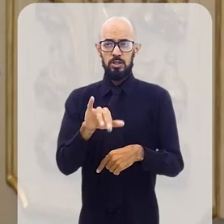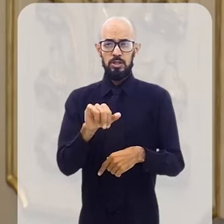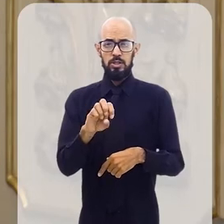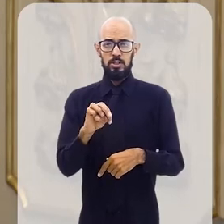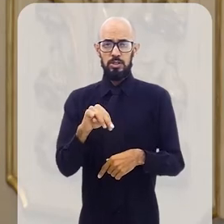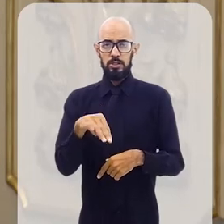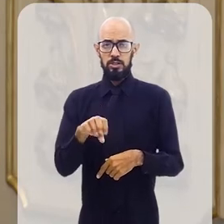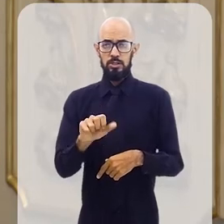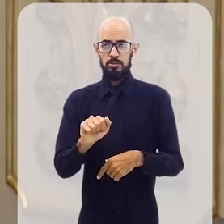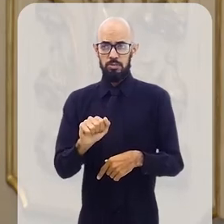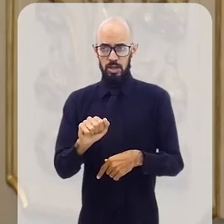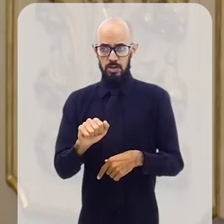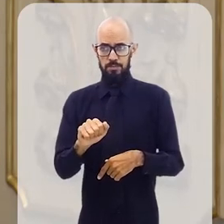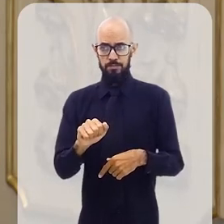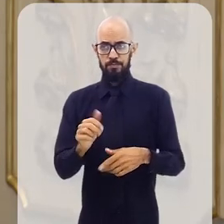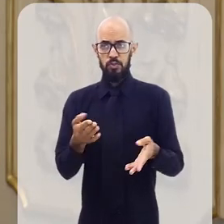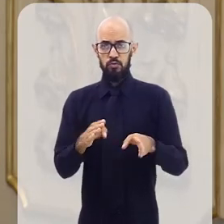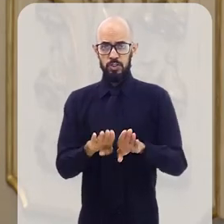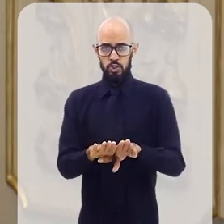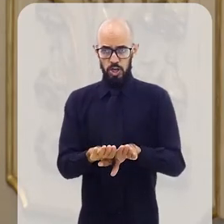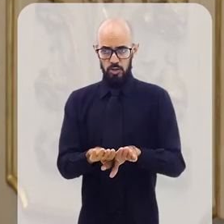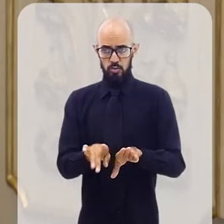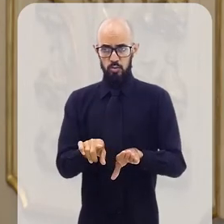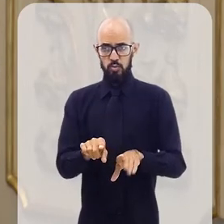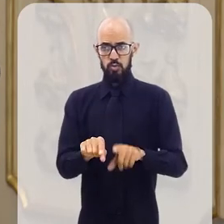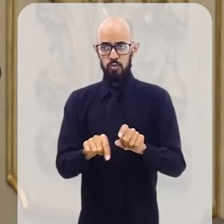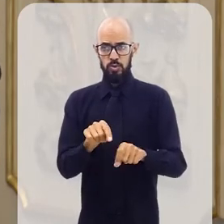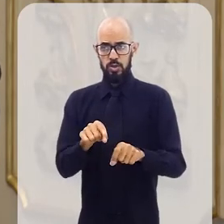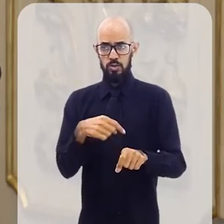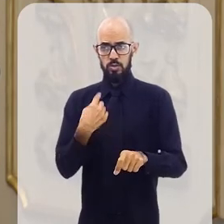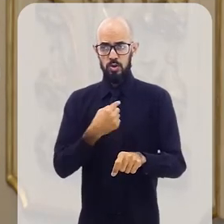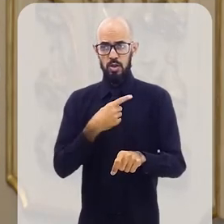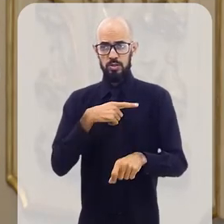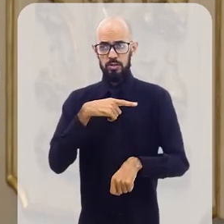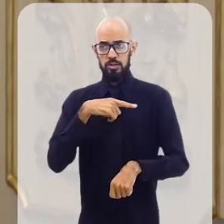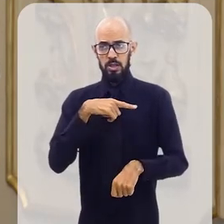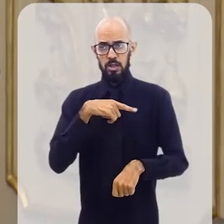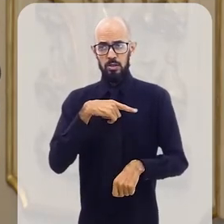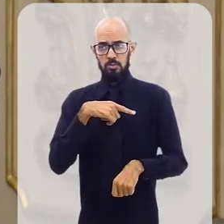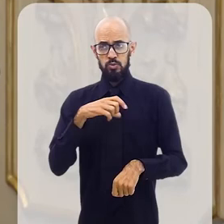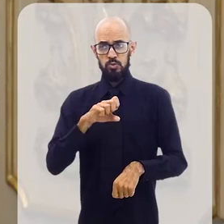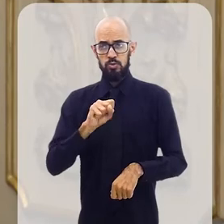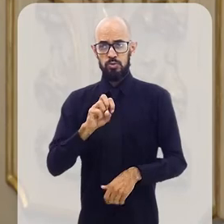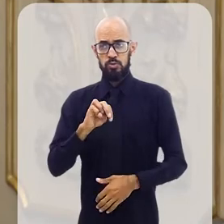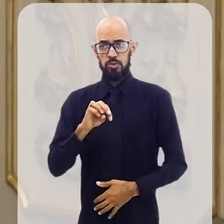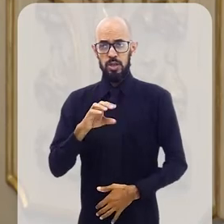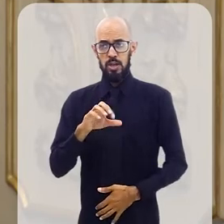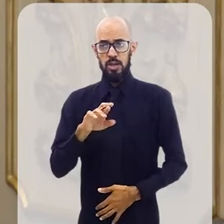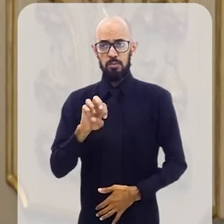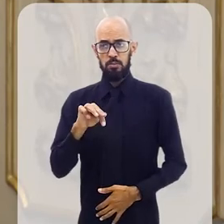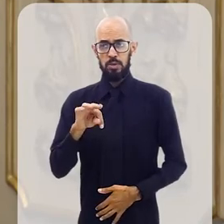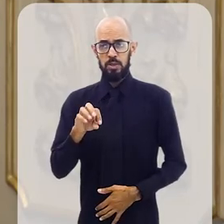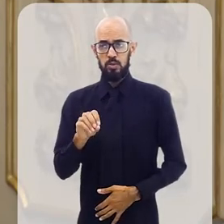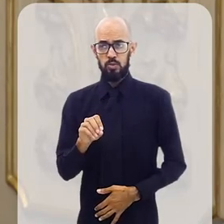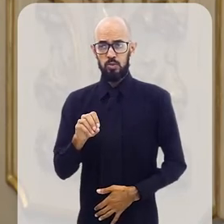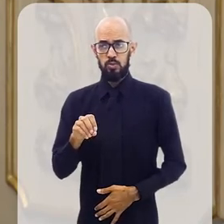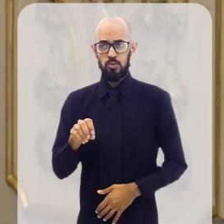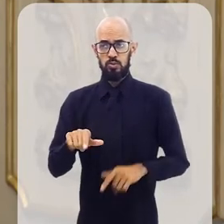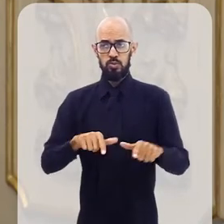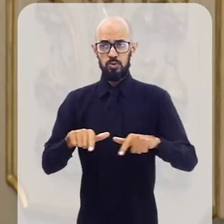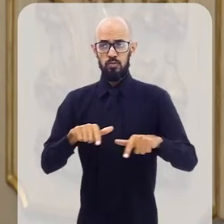Crisma Não antes fechando iniciação à vida cristã nós temos os sacramentos de serviço